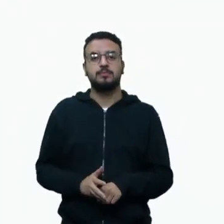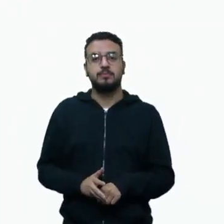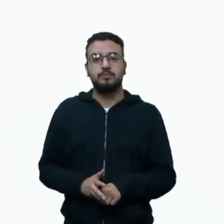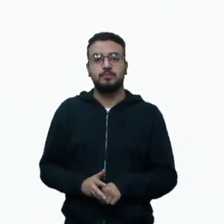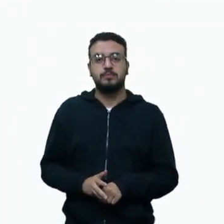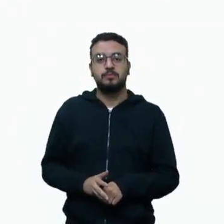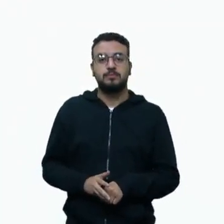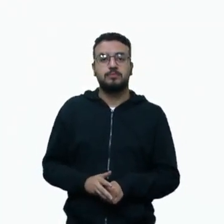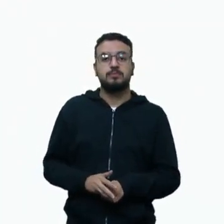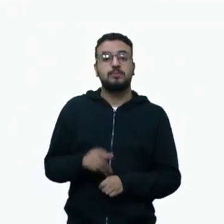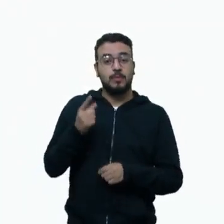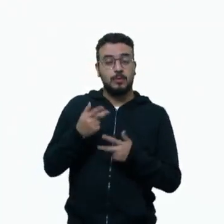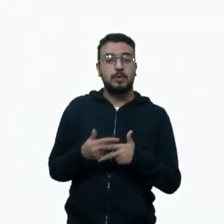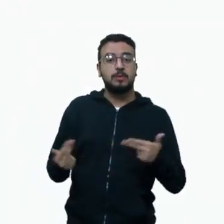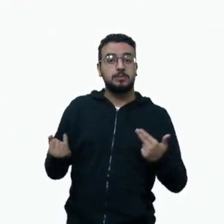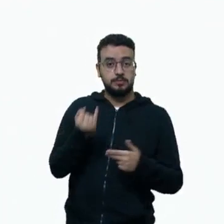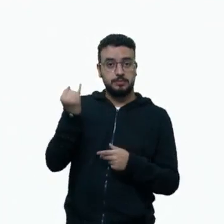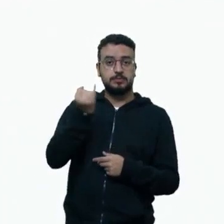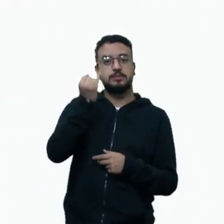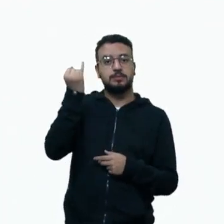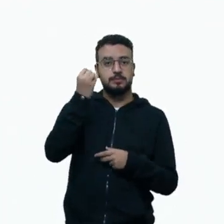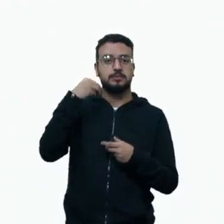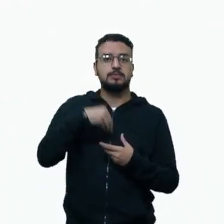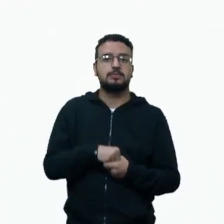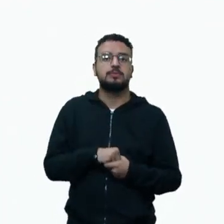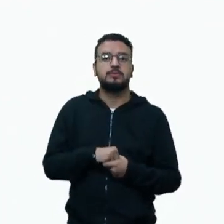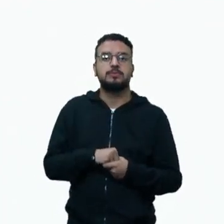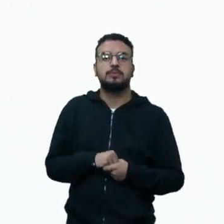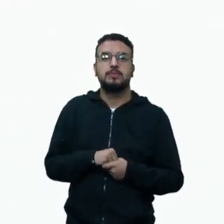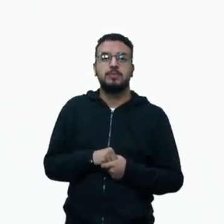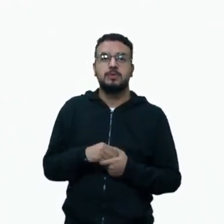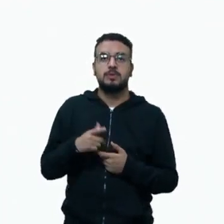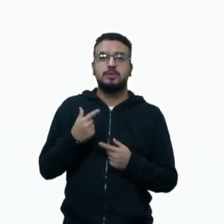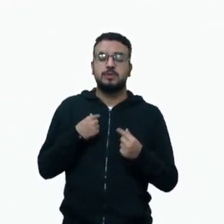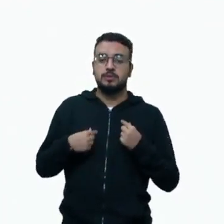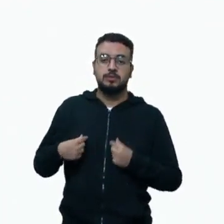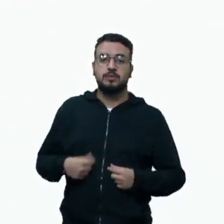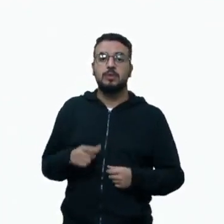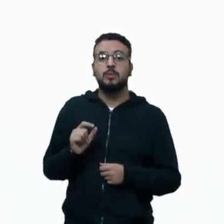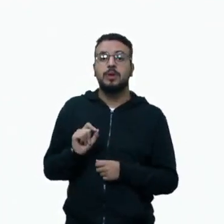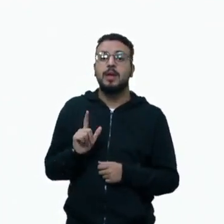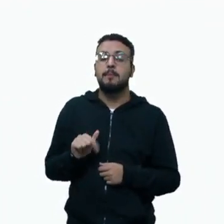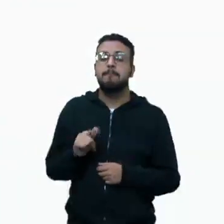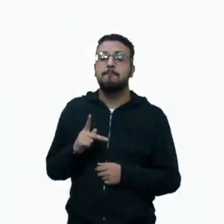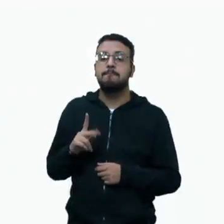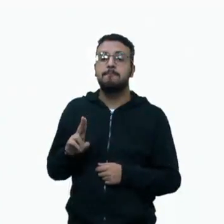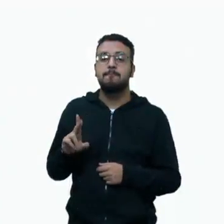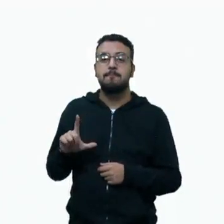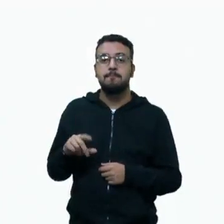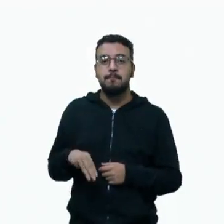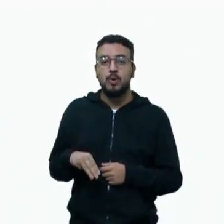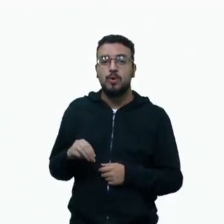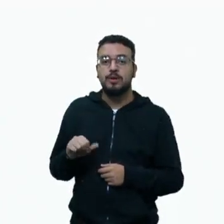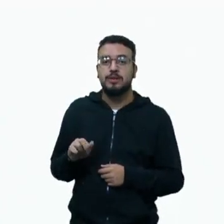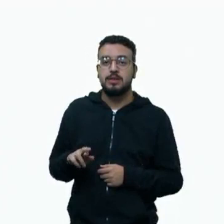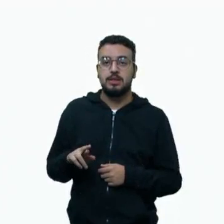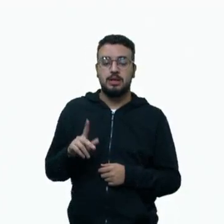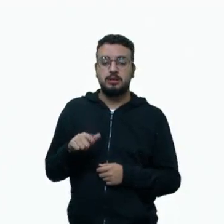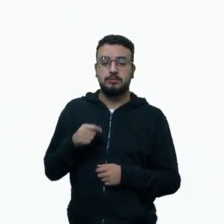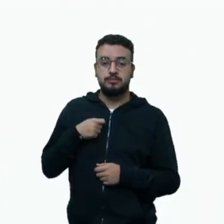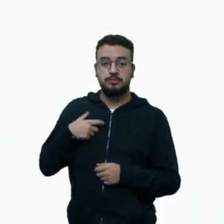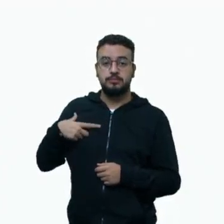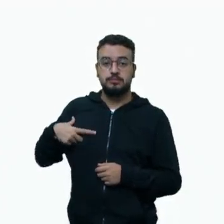Uma parte muito importante do meu sistema circulatório é a circulação pulmonar, tá? Então, na